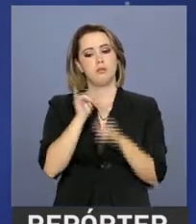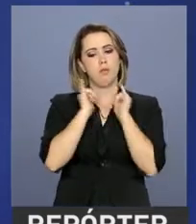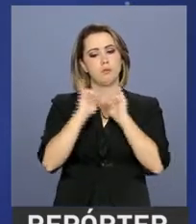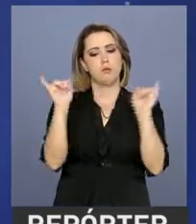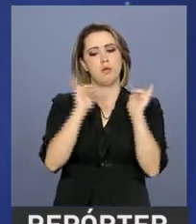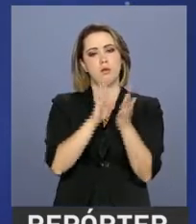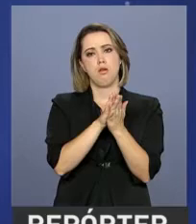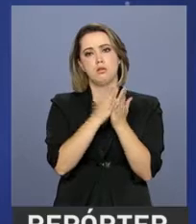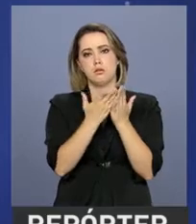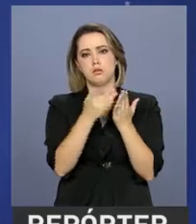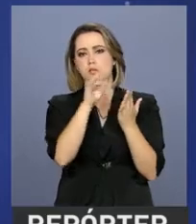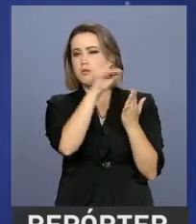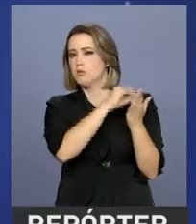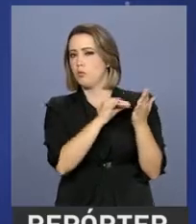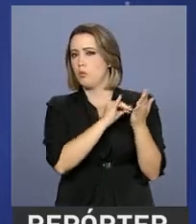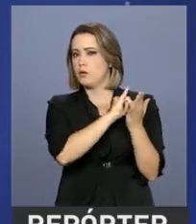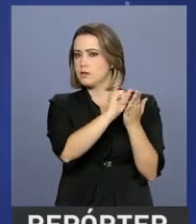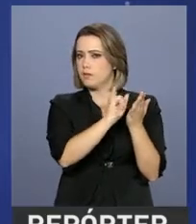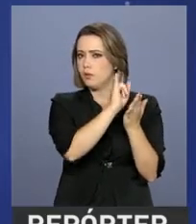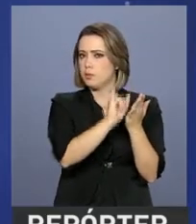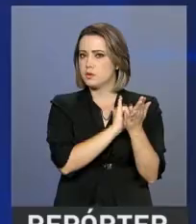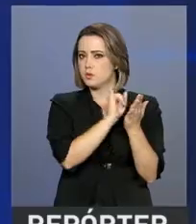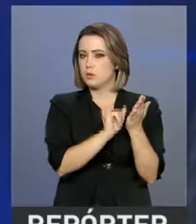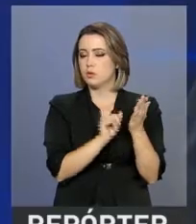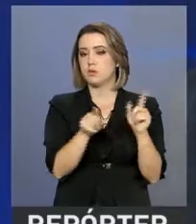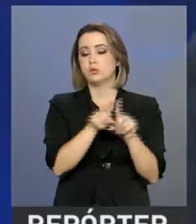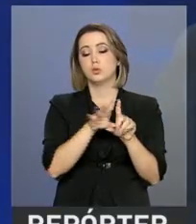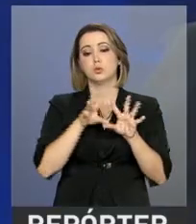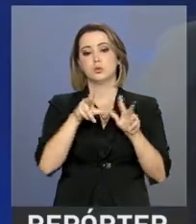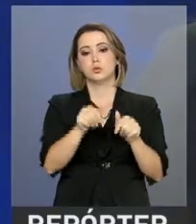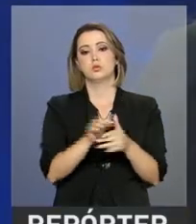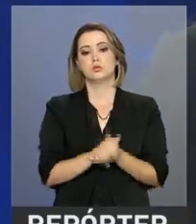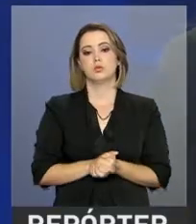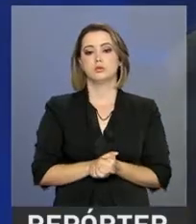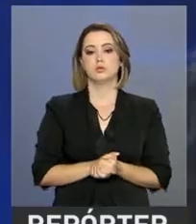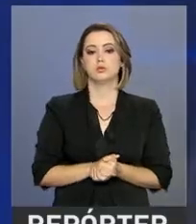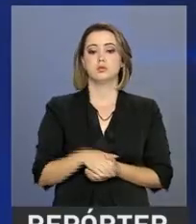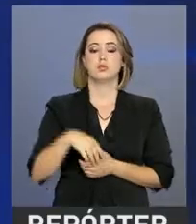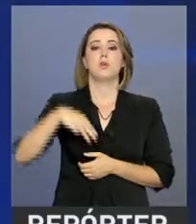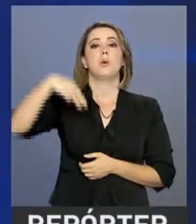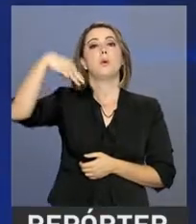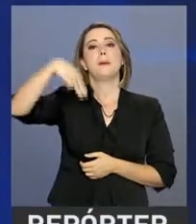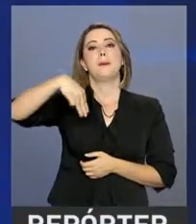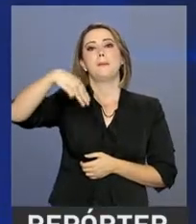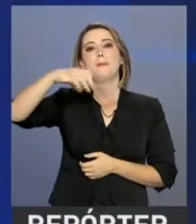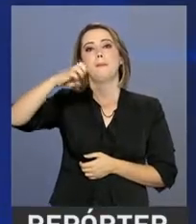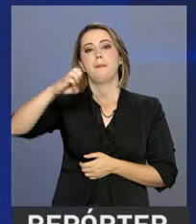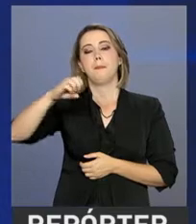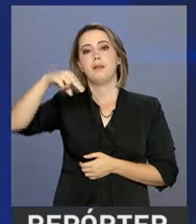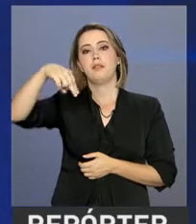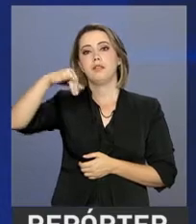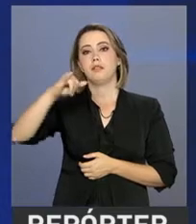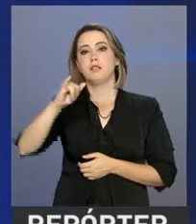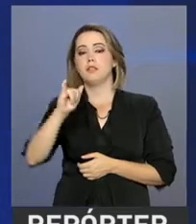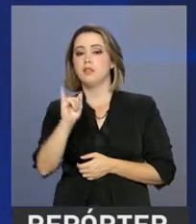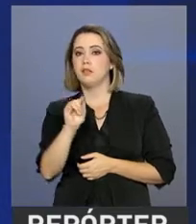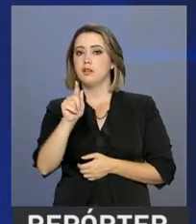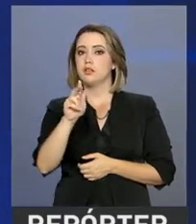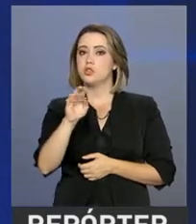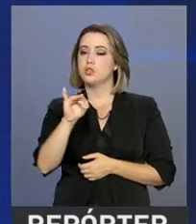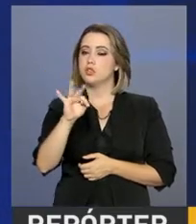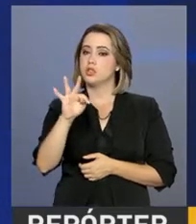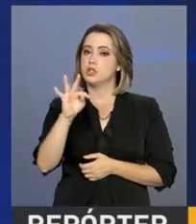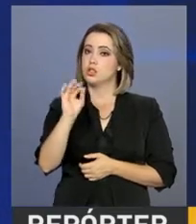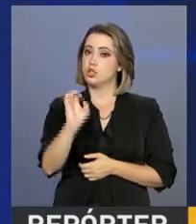sobre hpv ea meningite 7 a meningite é uma doença muito mais interessante uma doença que quando é